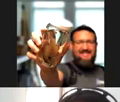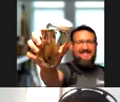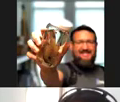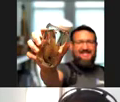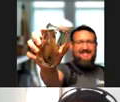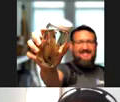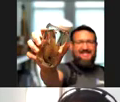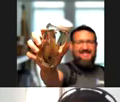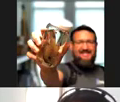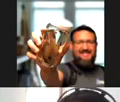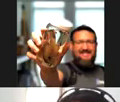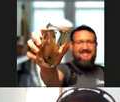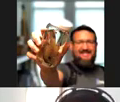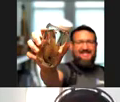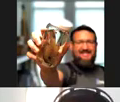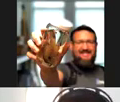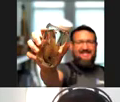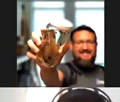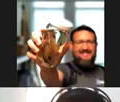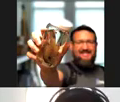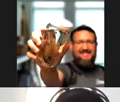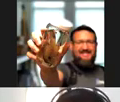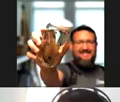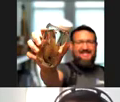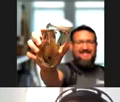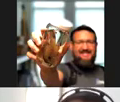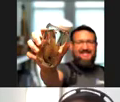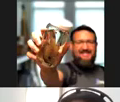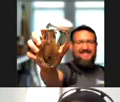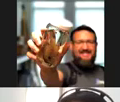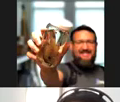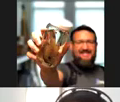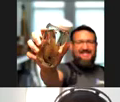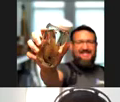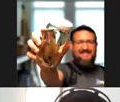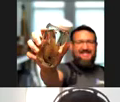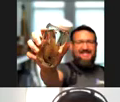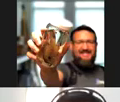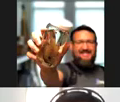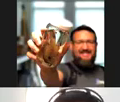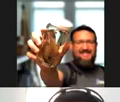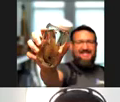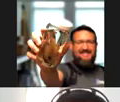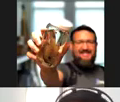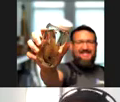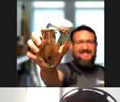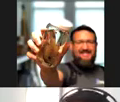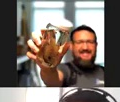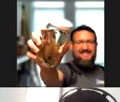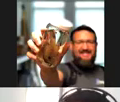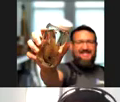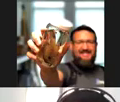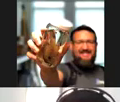de um isolamento menor. E isso vai ser alternado ao longo dos 14 dias. Né? E aí, para validar esse modelo, né, eles fizeram